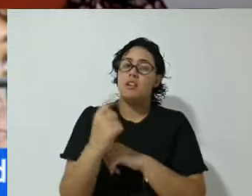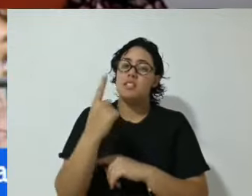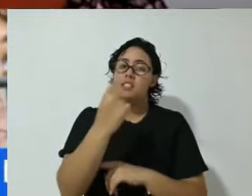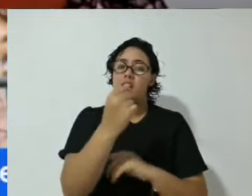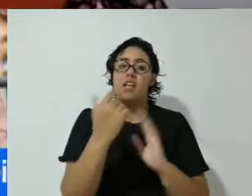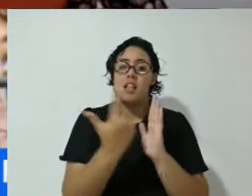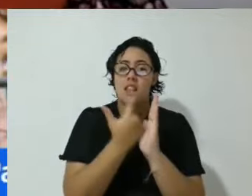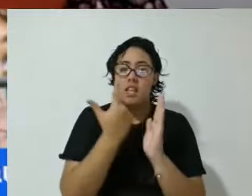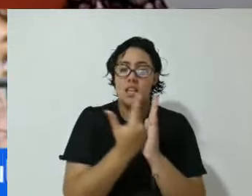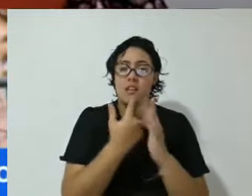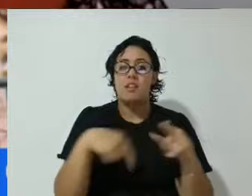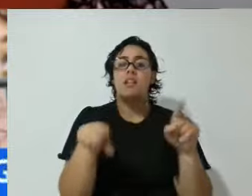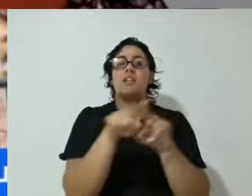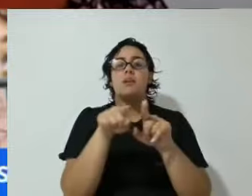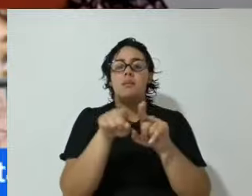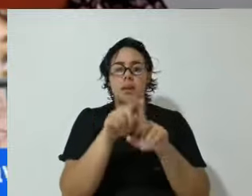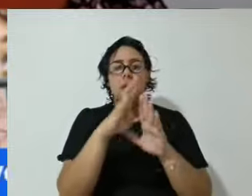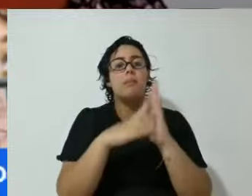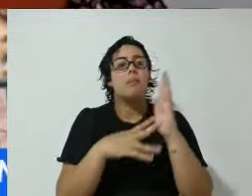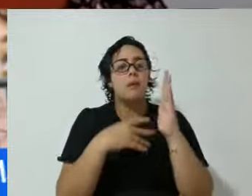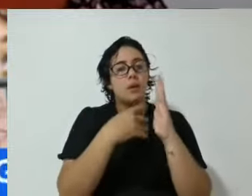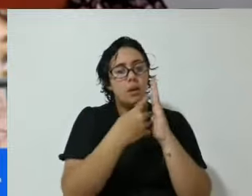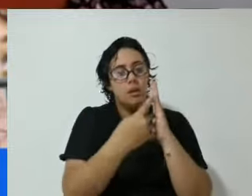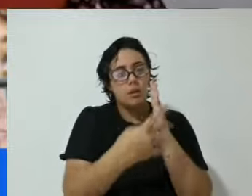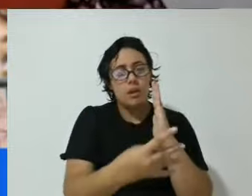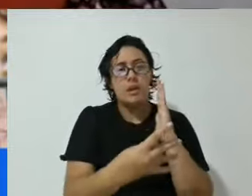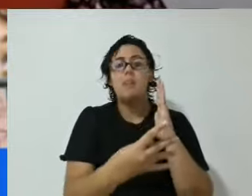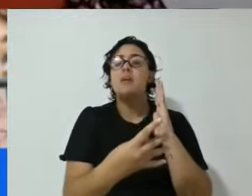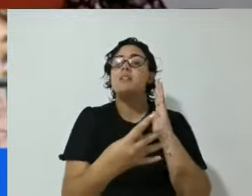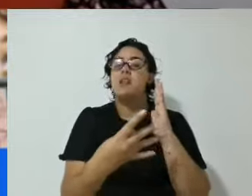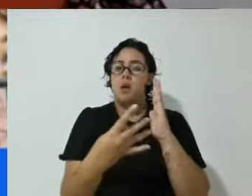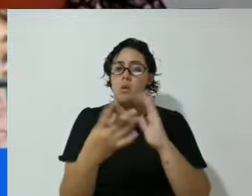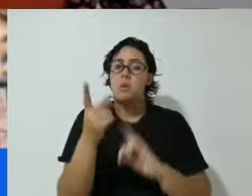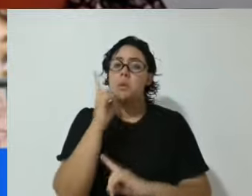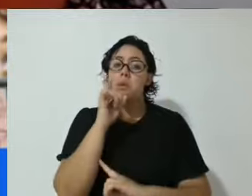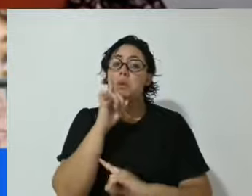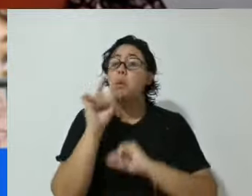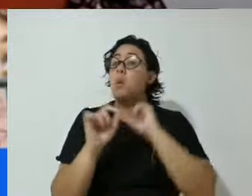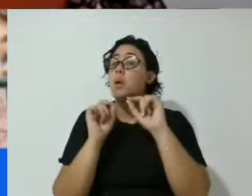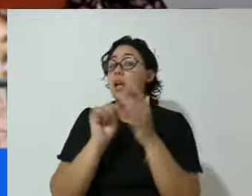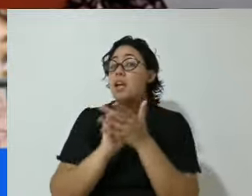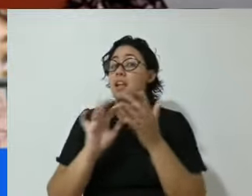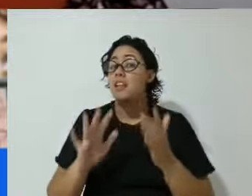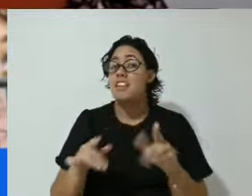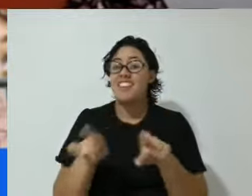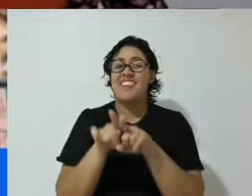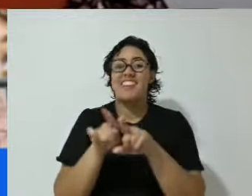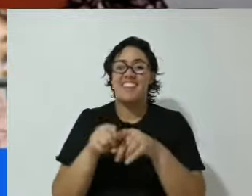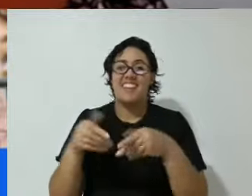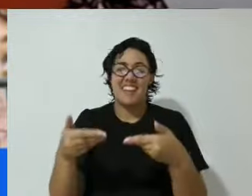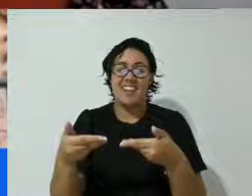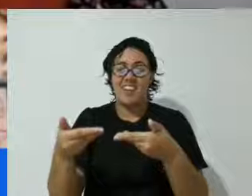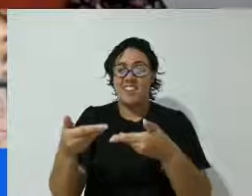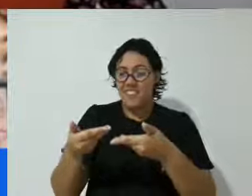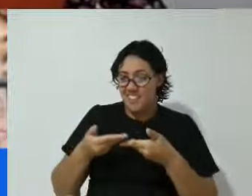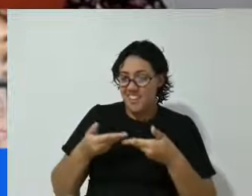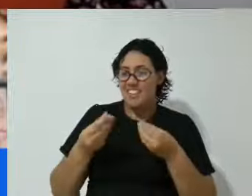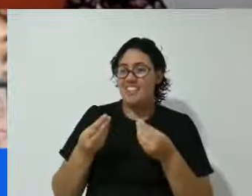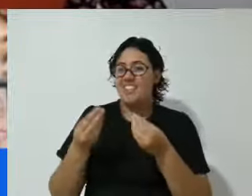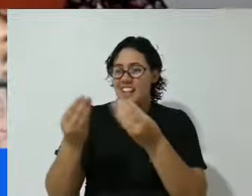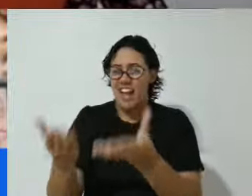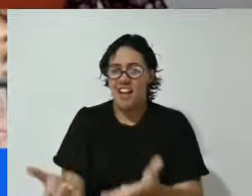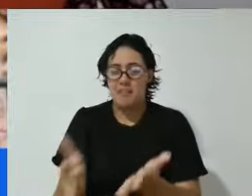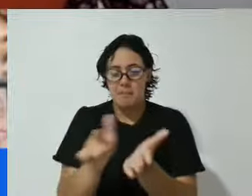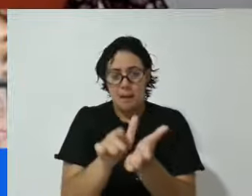com a programação, aquela de formato A5, eles saíam com um convite para o Café com Lorota, que a gente fazia questão de fazer um